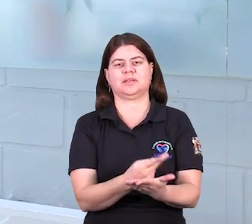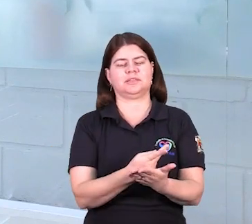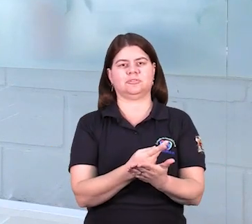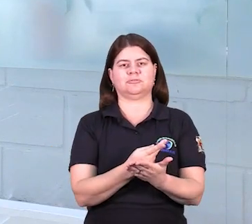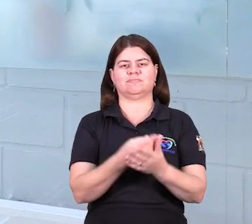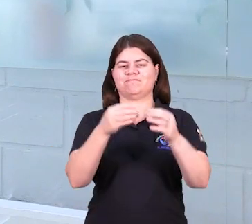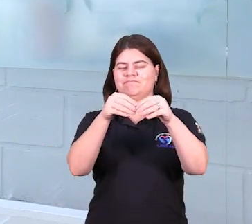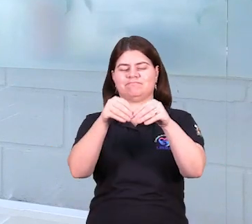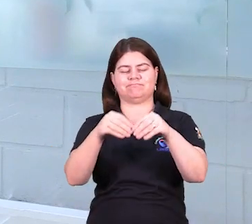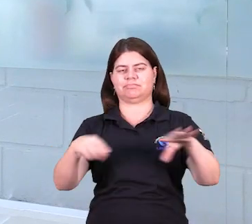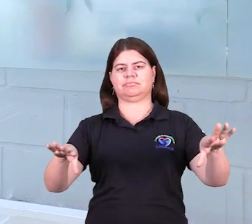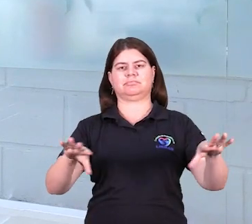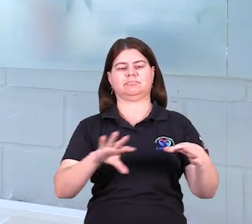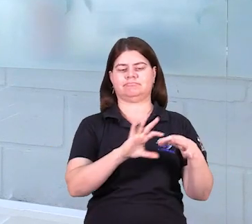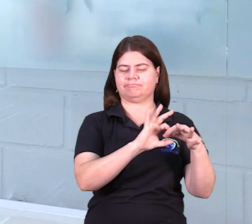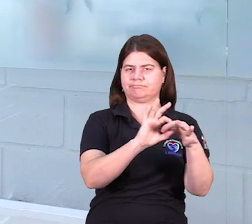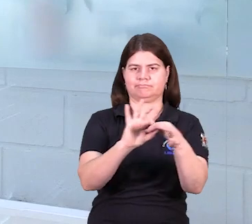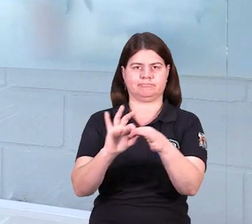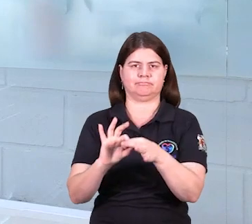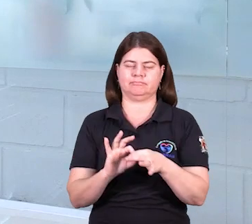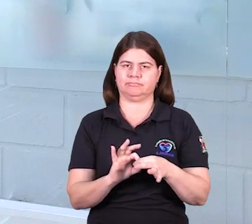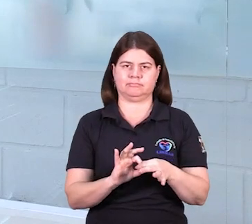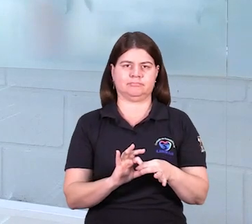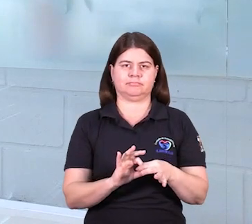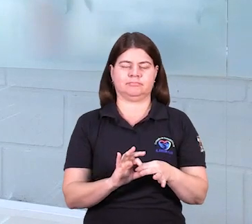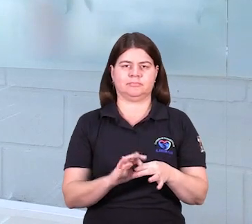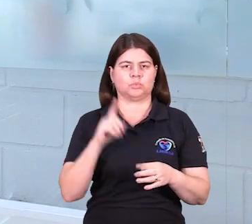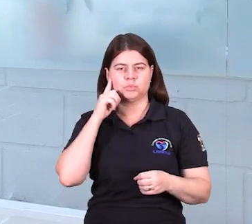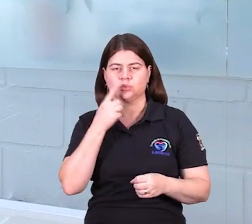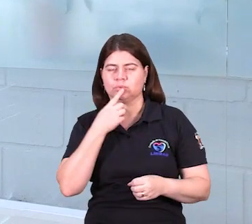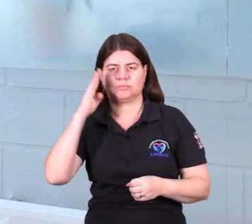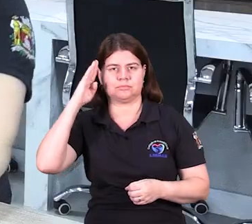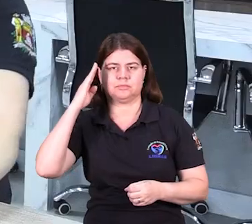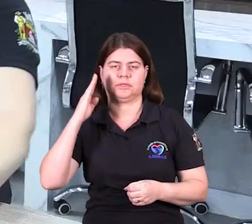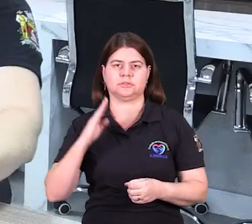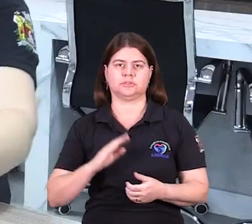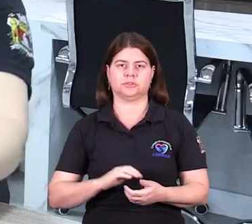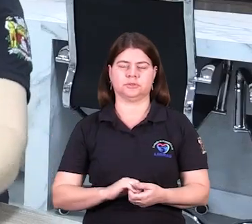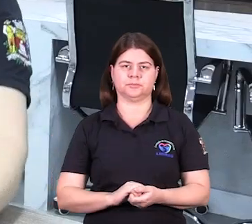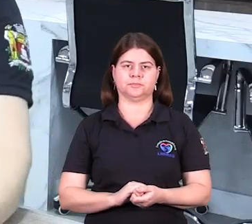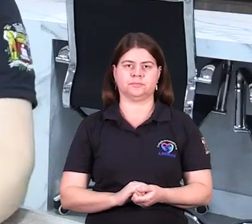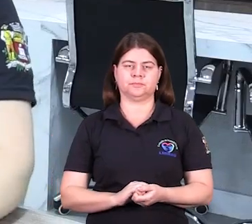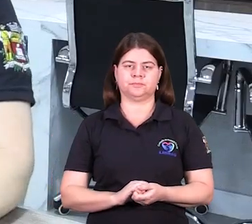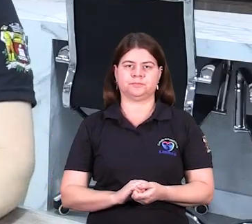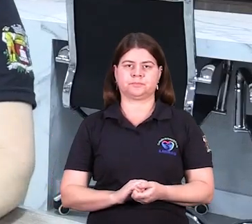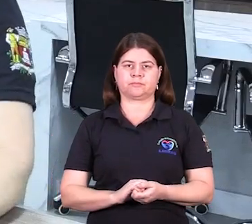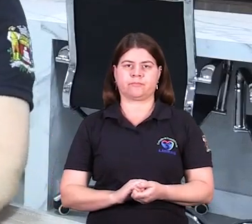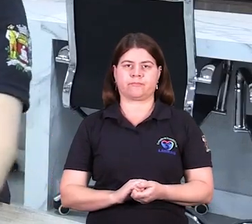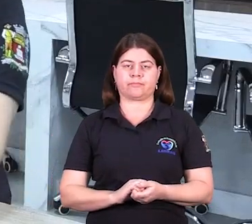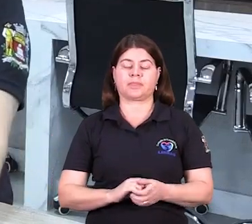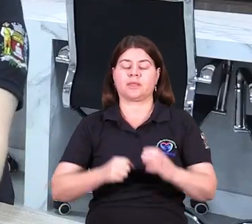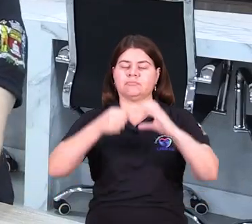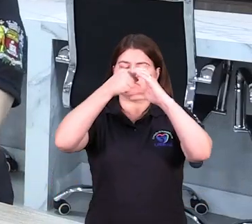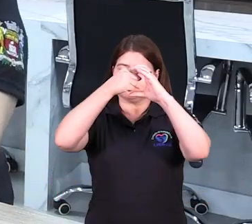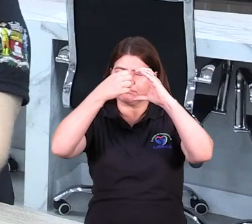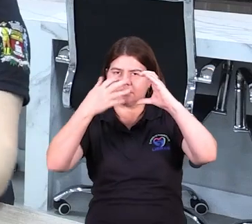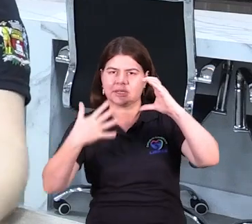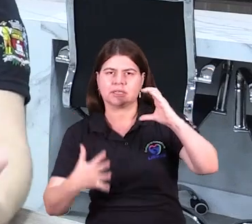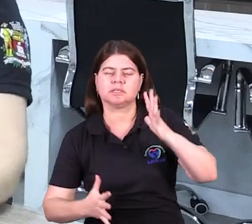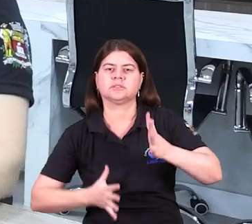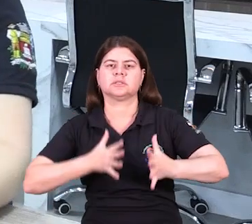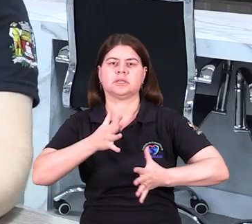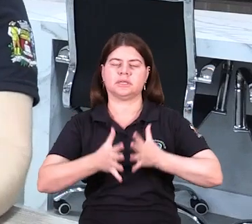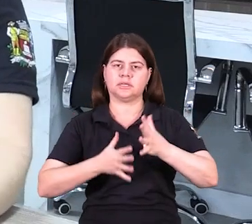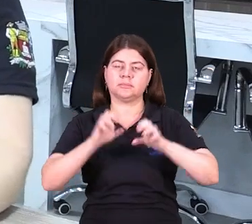errado vai sair fora do contexto, ele não vai entender. Então, levando em consideração todas as